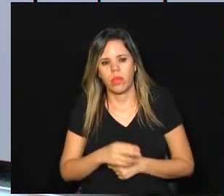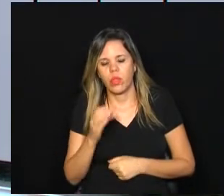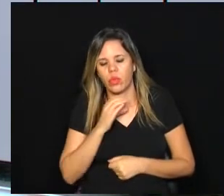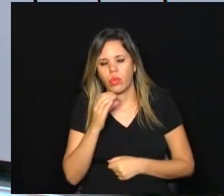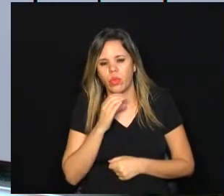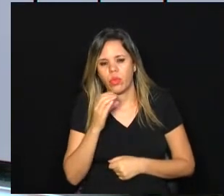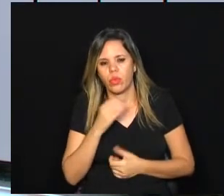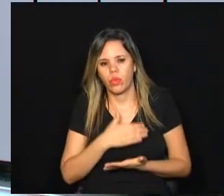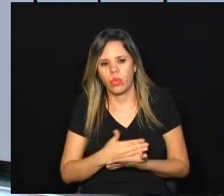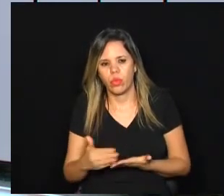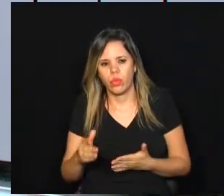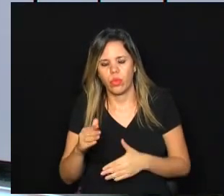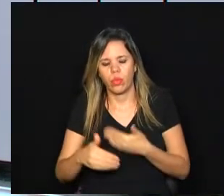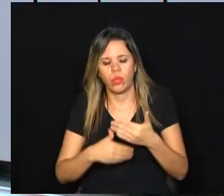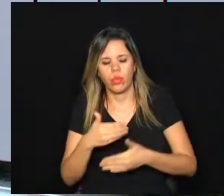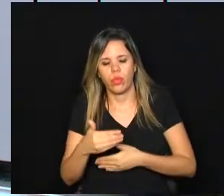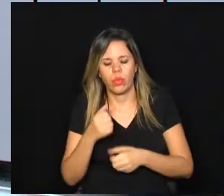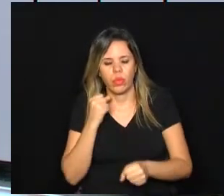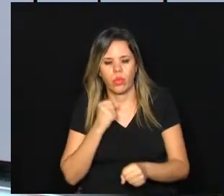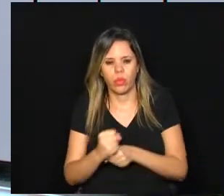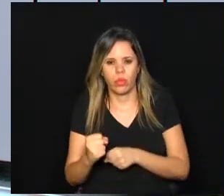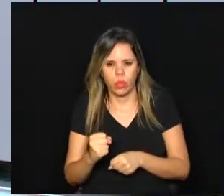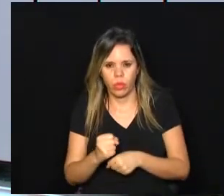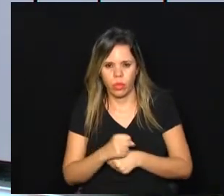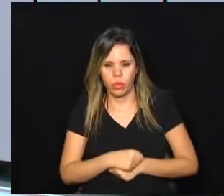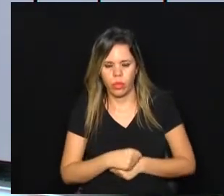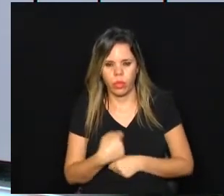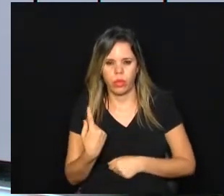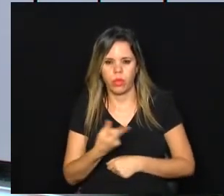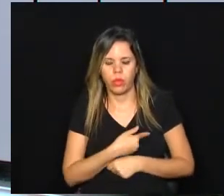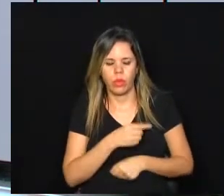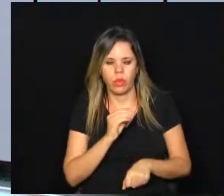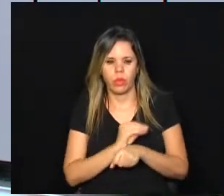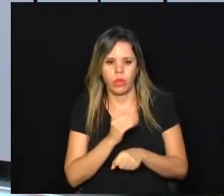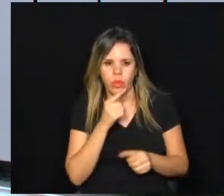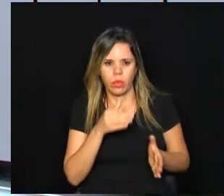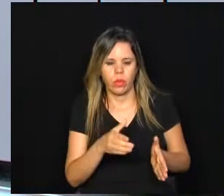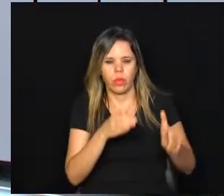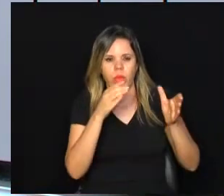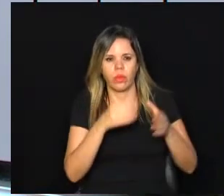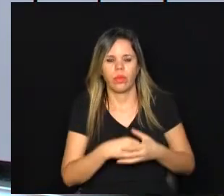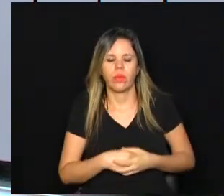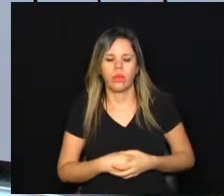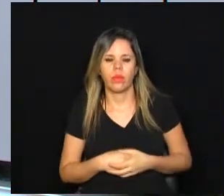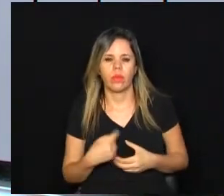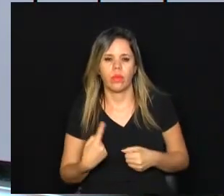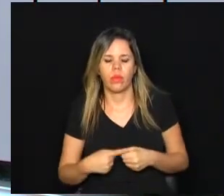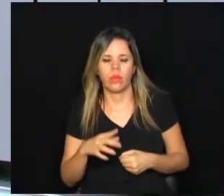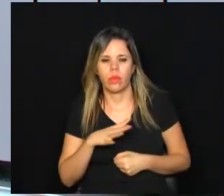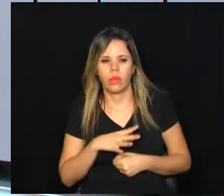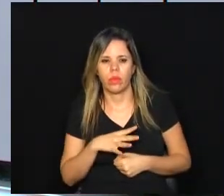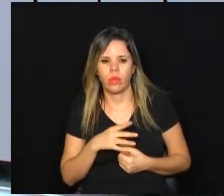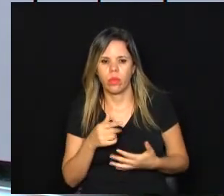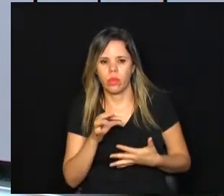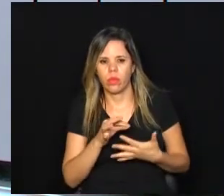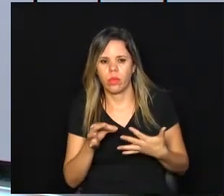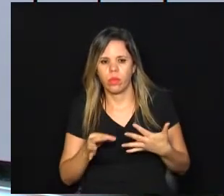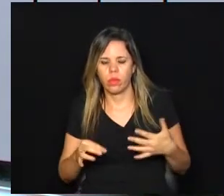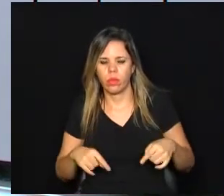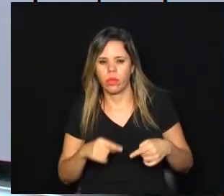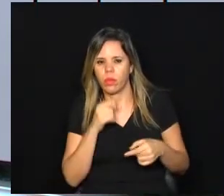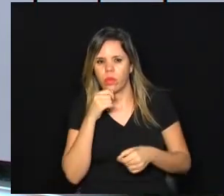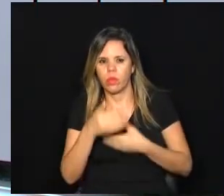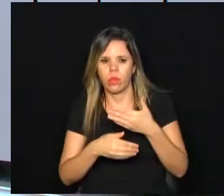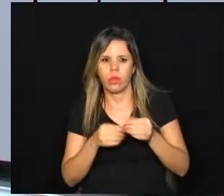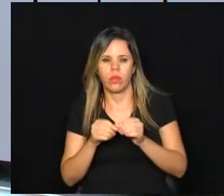urgentemente iniciar o processo de construção do nosso reservatório municipal. Eu acho que esses desafios estão